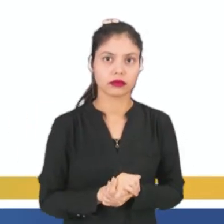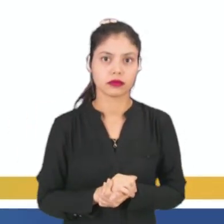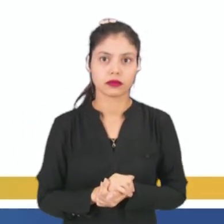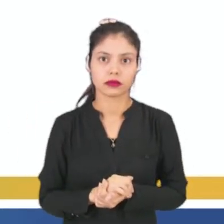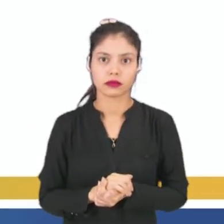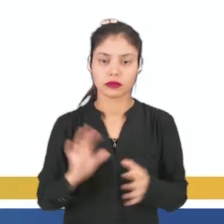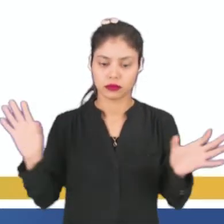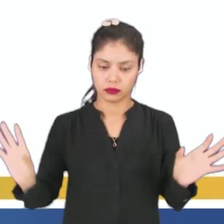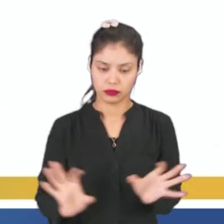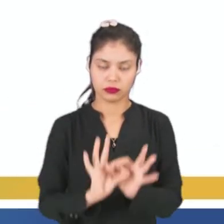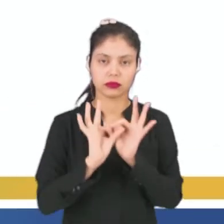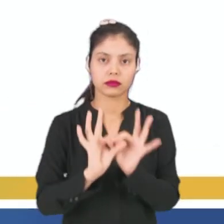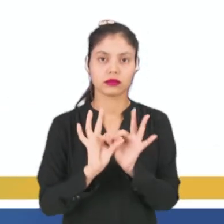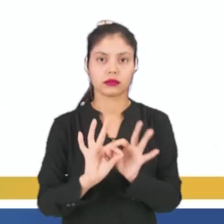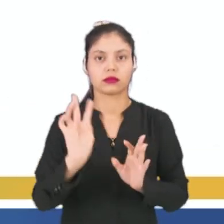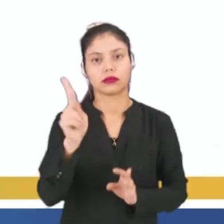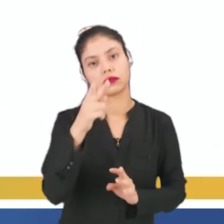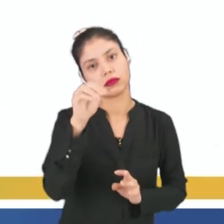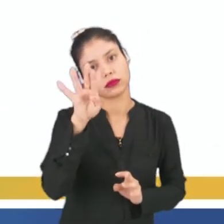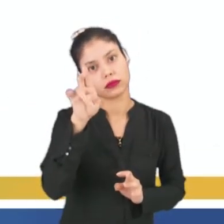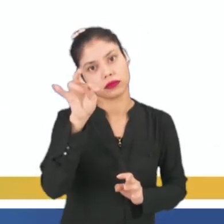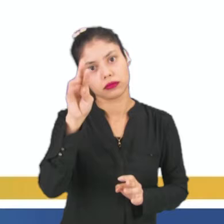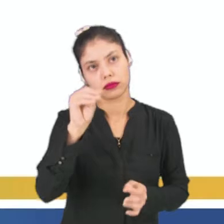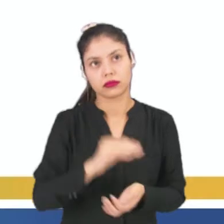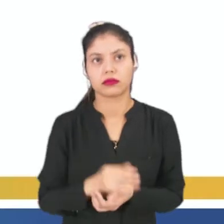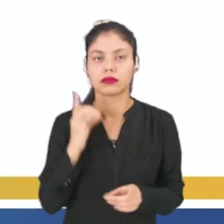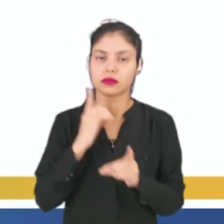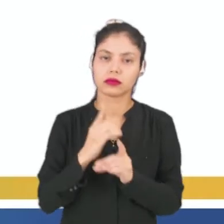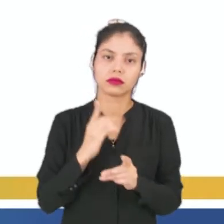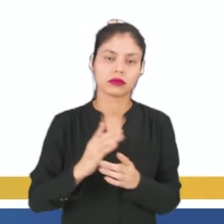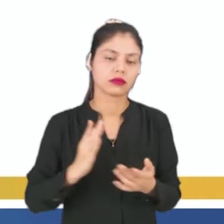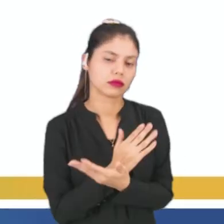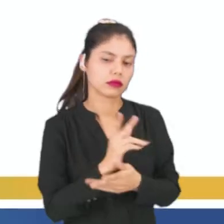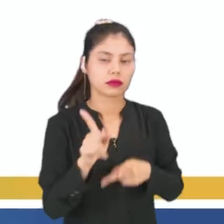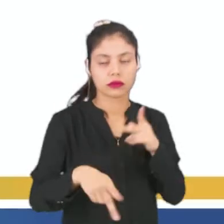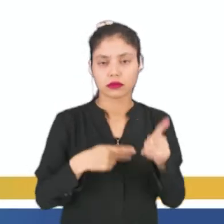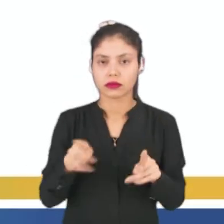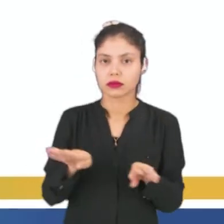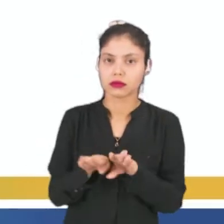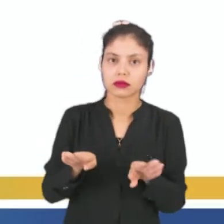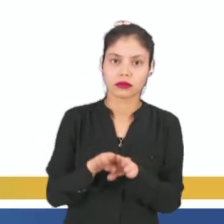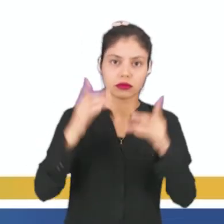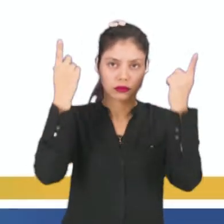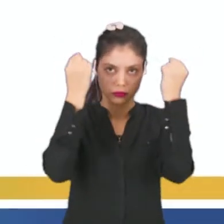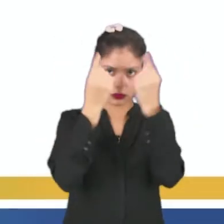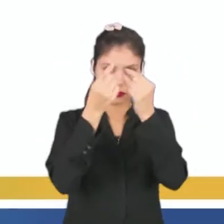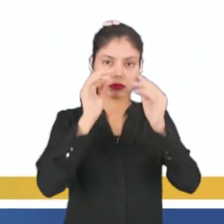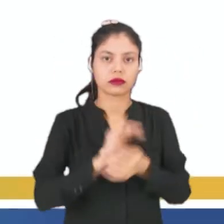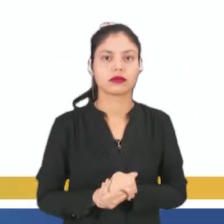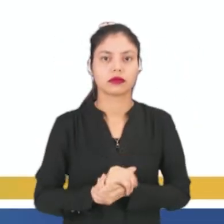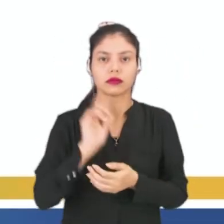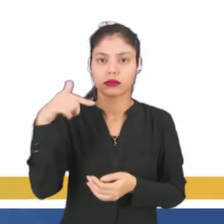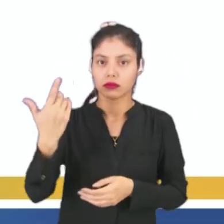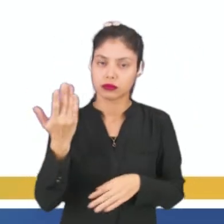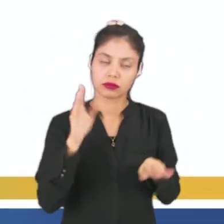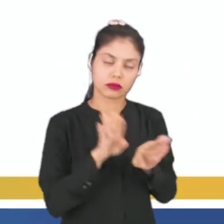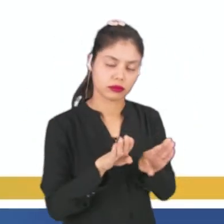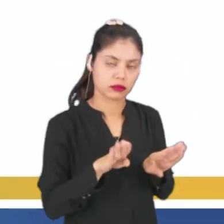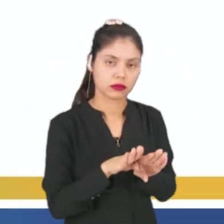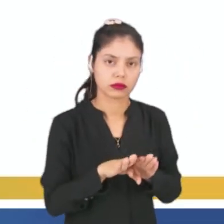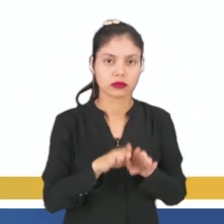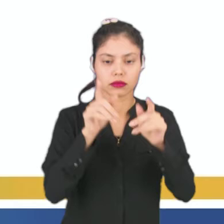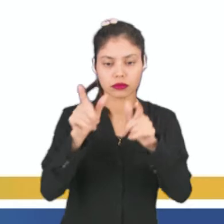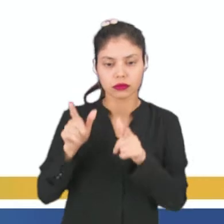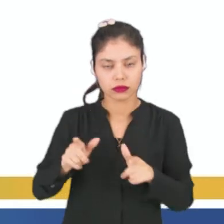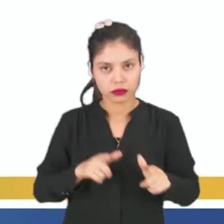praticamente ligadas a esses hábitos, né? Nós podemos encontrar de alguns povos, como os hebreus, né, os cananeus e outros que habitam ali